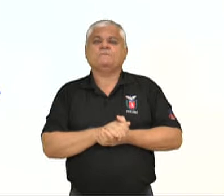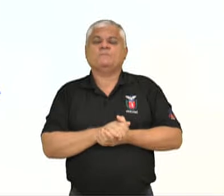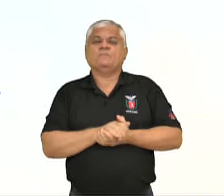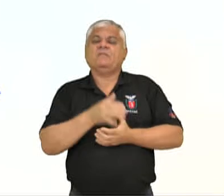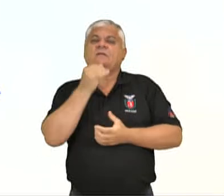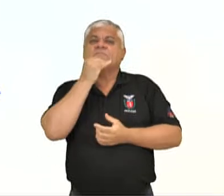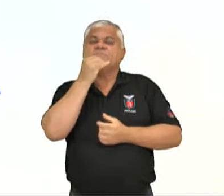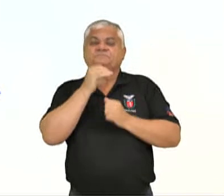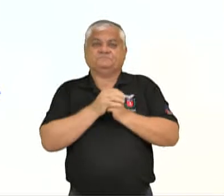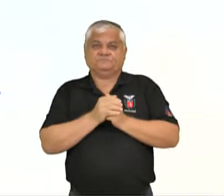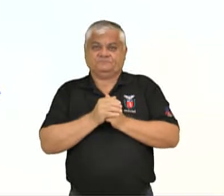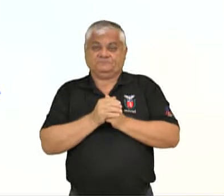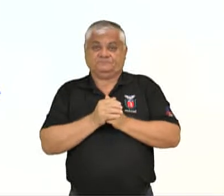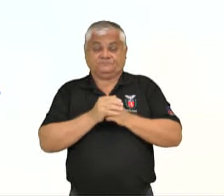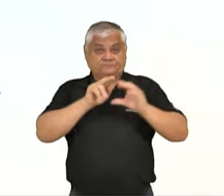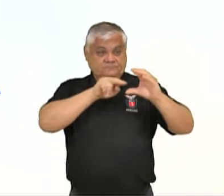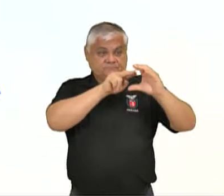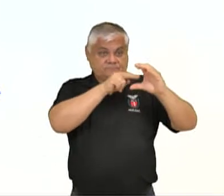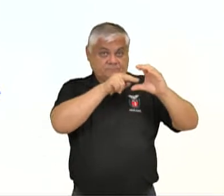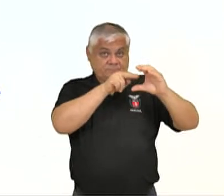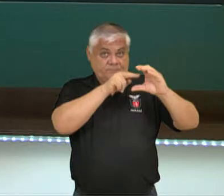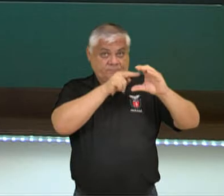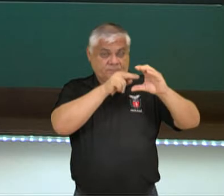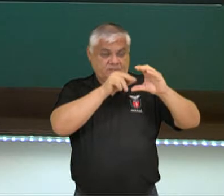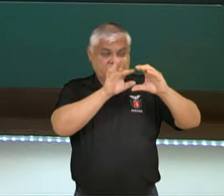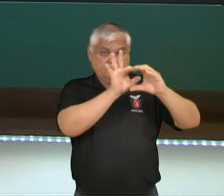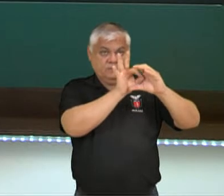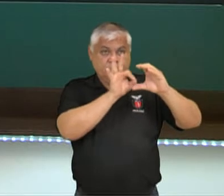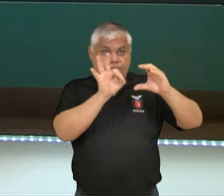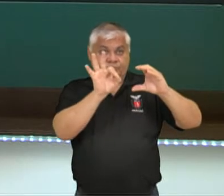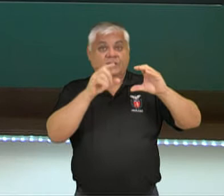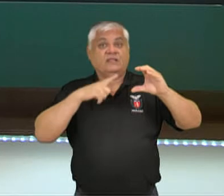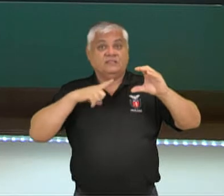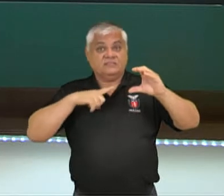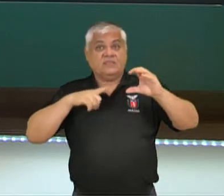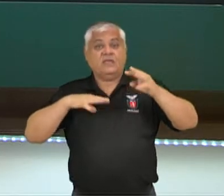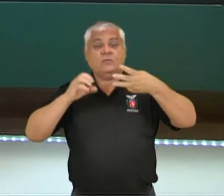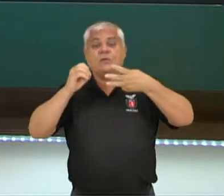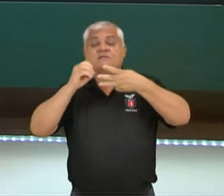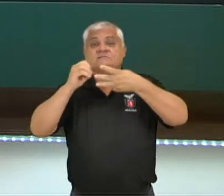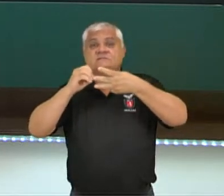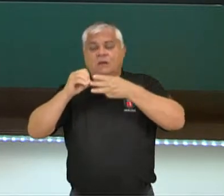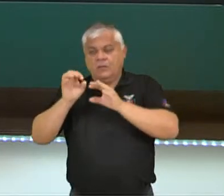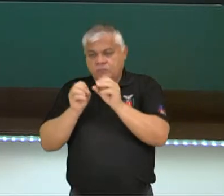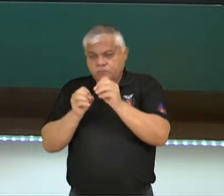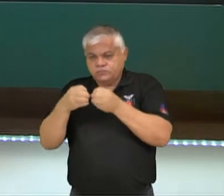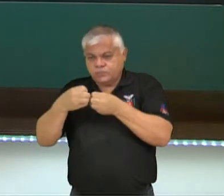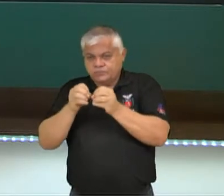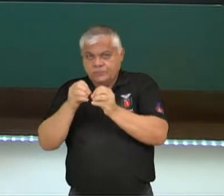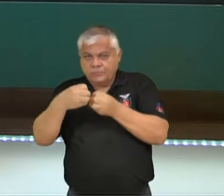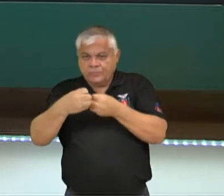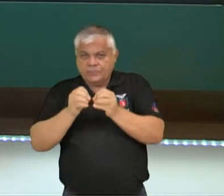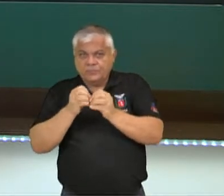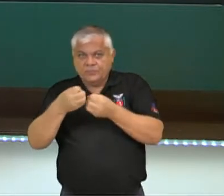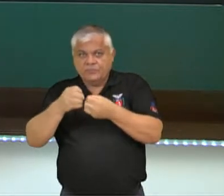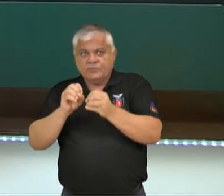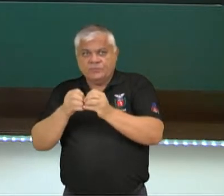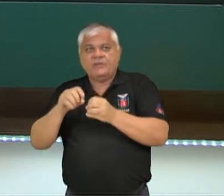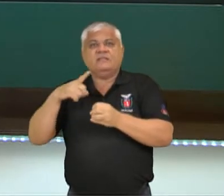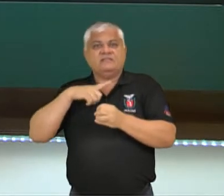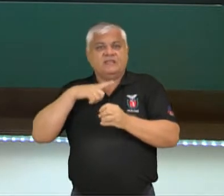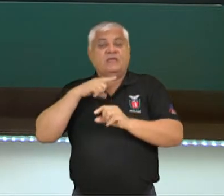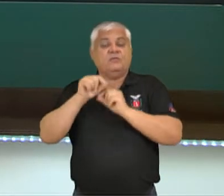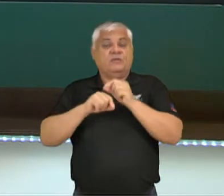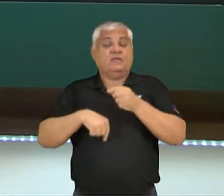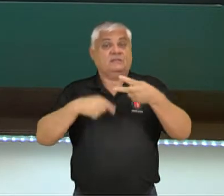trabalha logo saindo do núcleo, a gente tem uma organização celular que na sequência nuclear a gente observa os retículos.